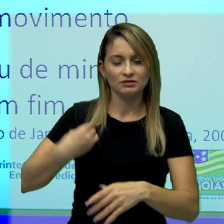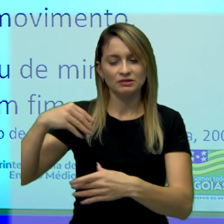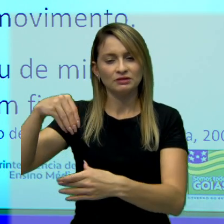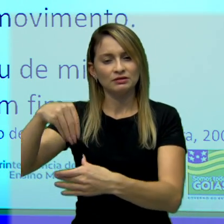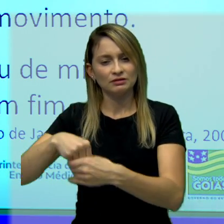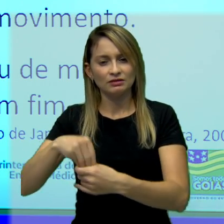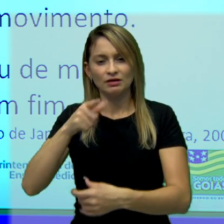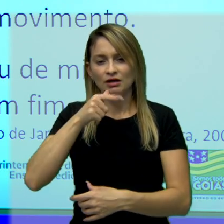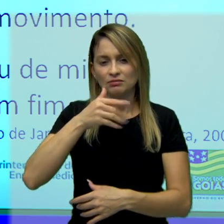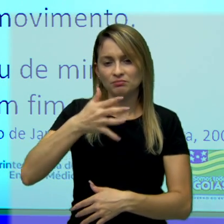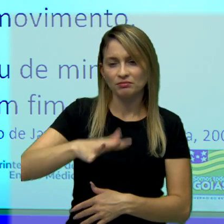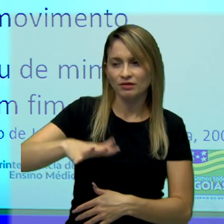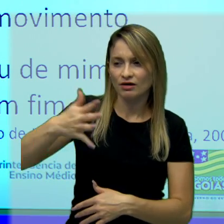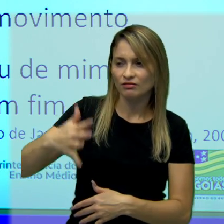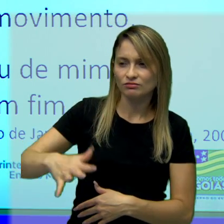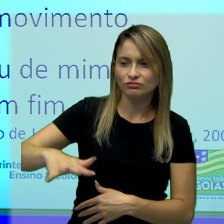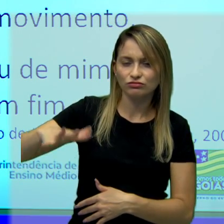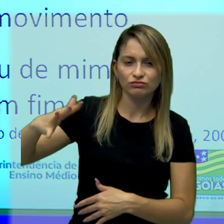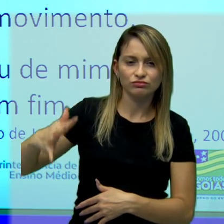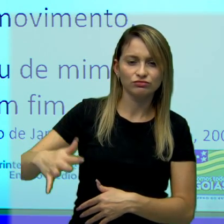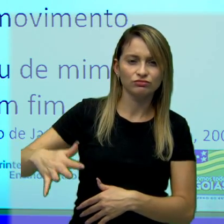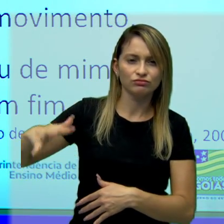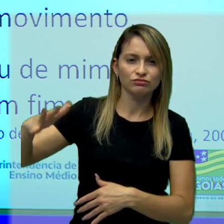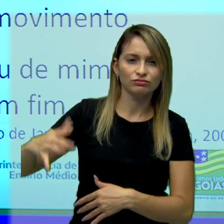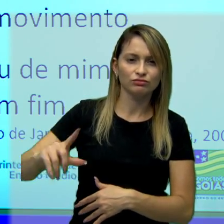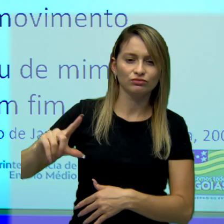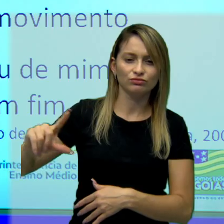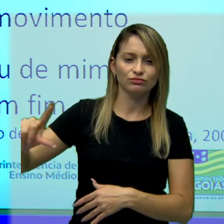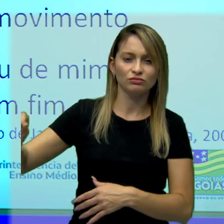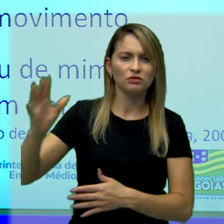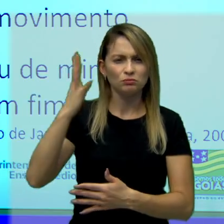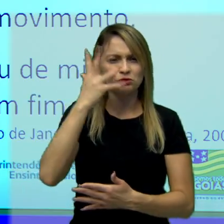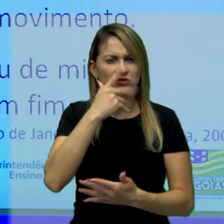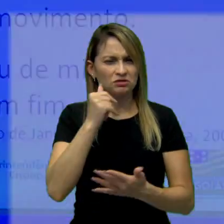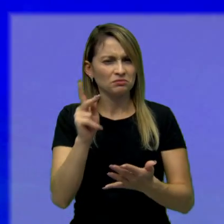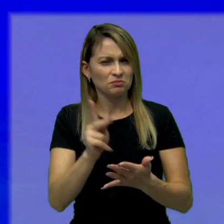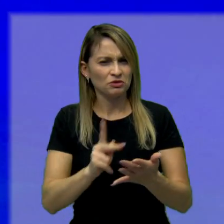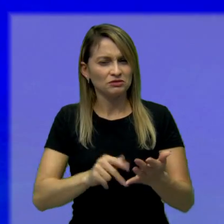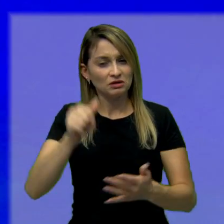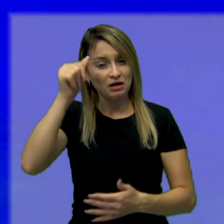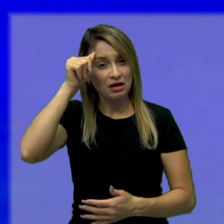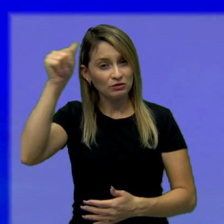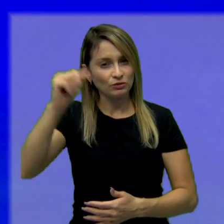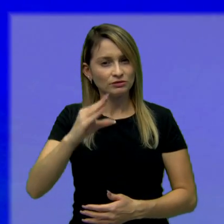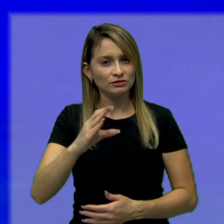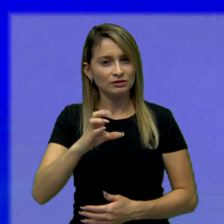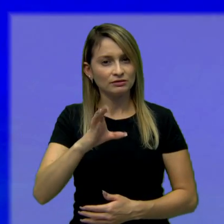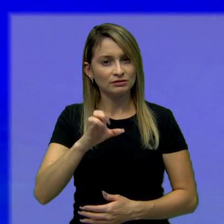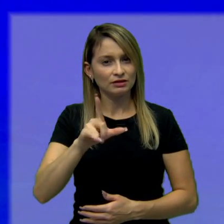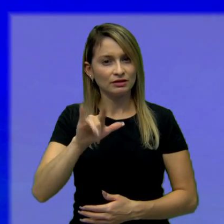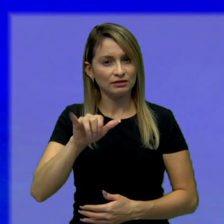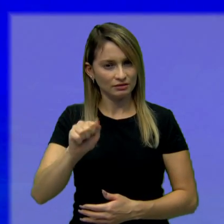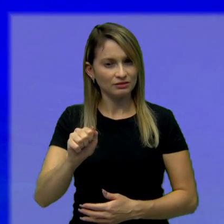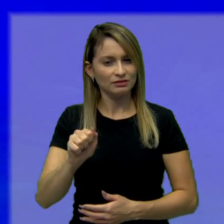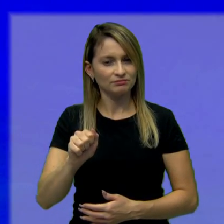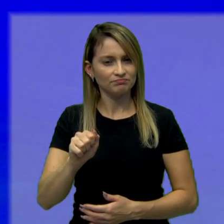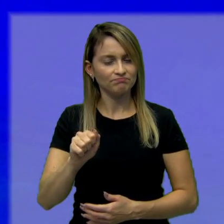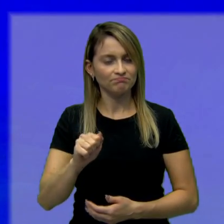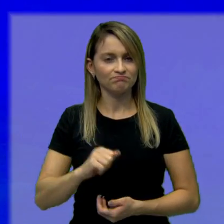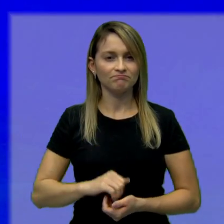viva dentro dessas águas sem fim. Que lindo poema, né? Cecília Meirelles, como eu citei.